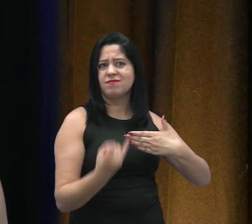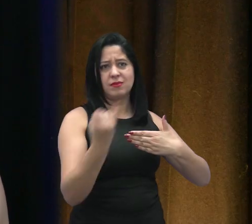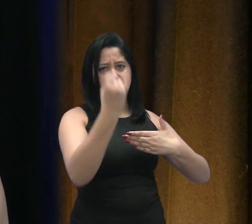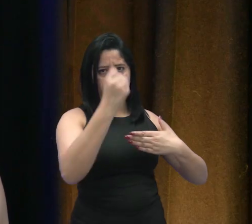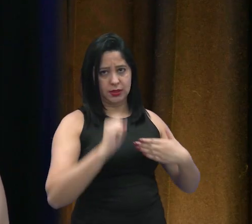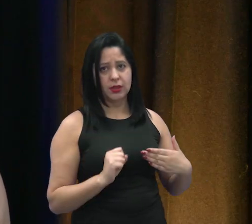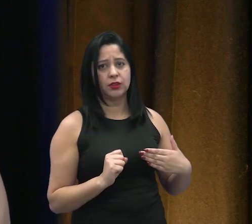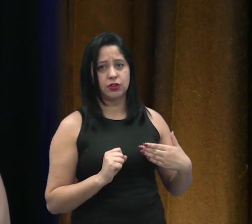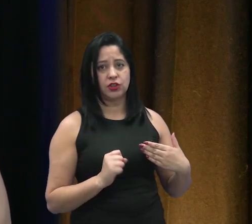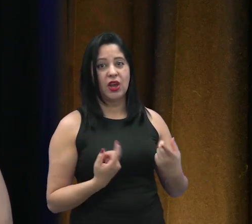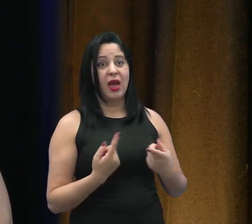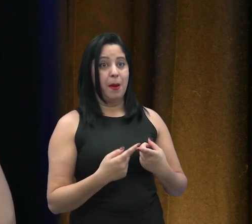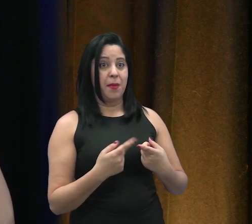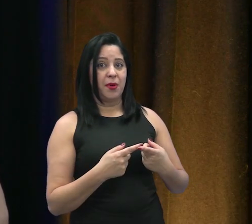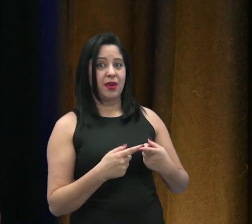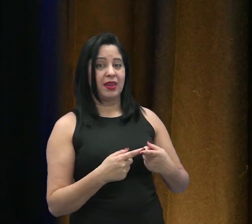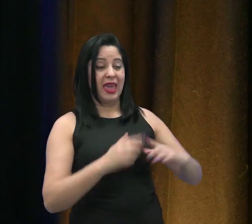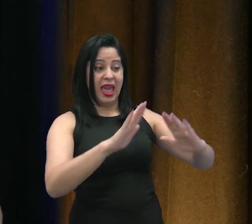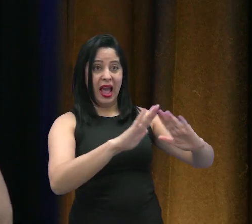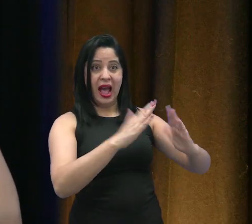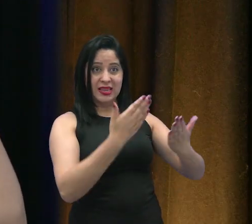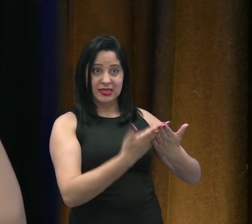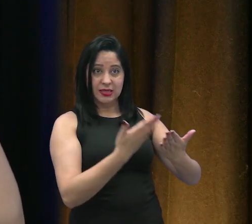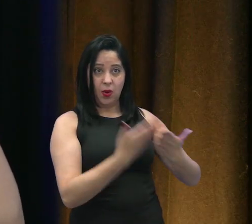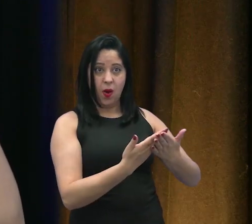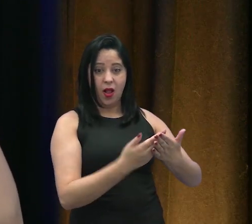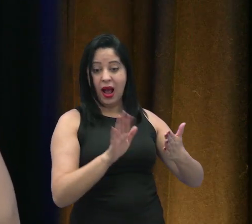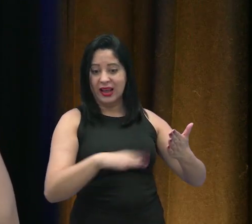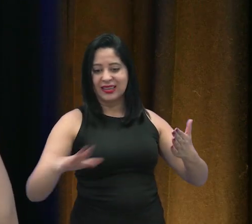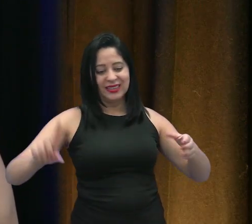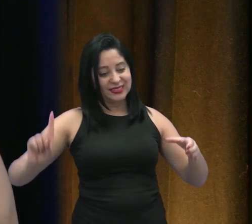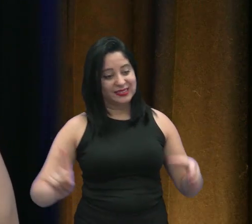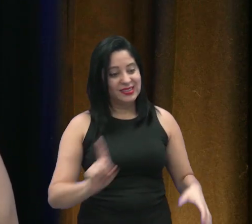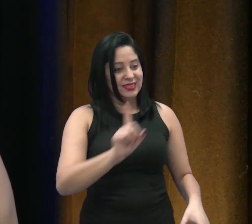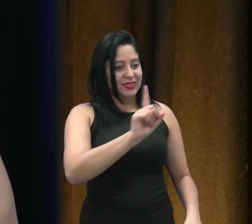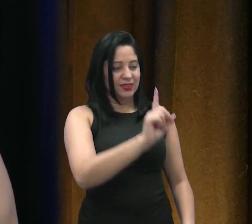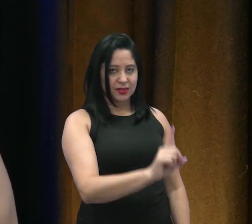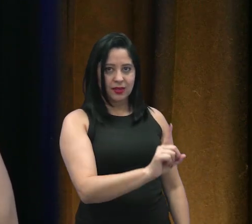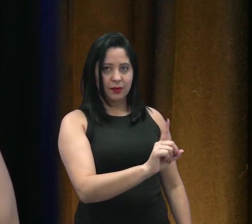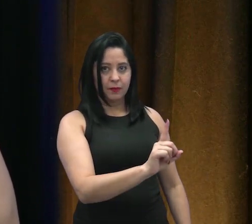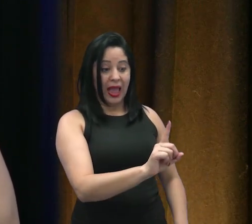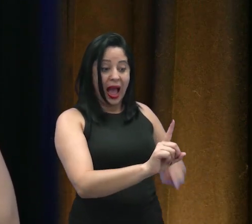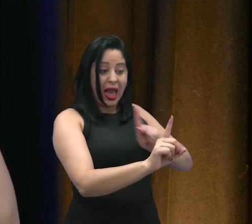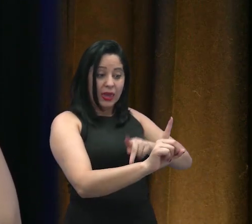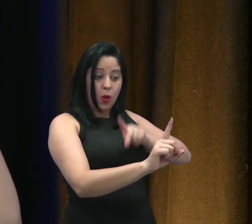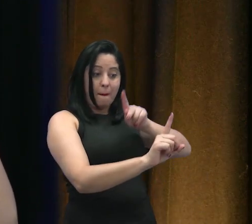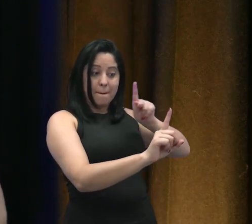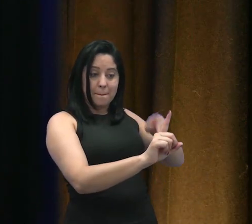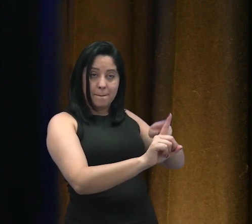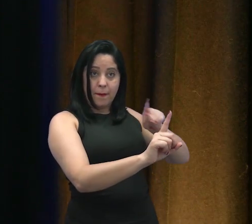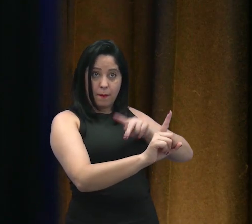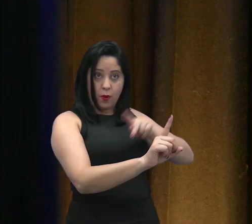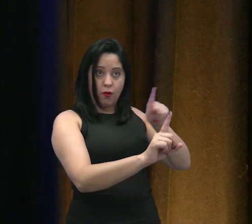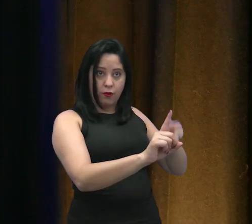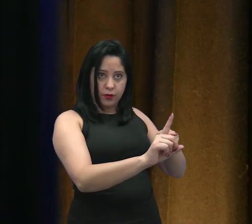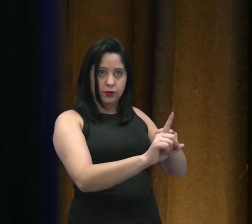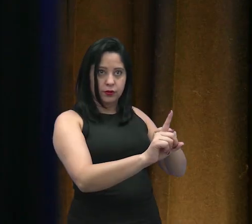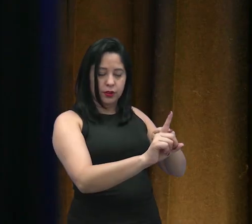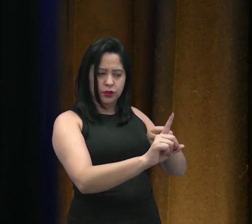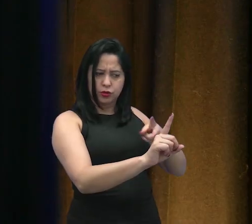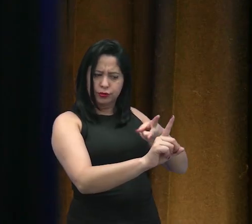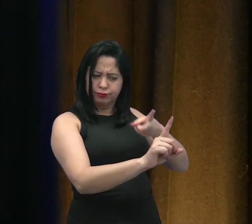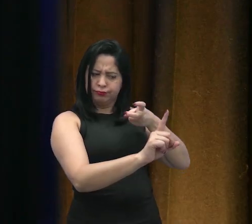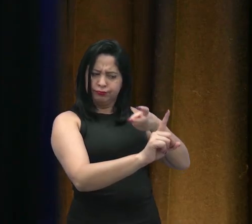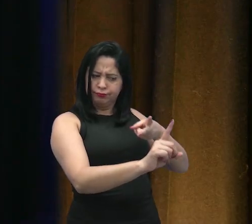ela é uma das áreas sociais, uma das primeiras áreas sociais ali que a criança vai estar inserida, né? Então, ela não só promover a inserção desse